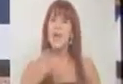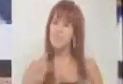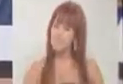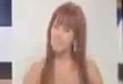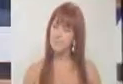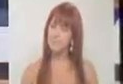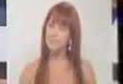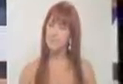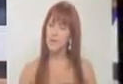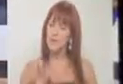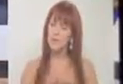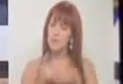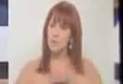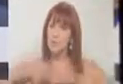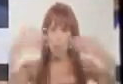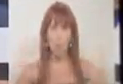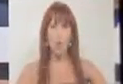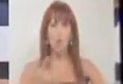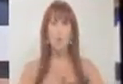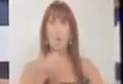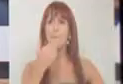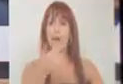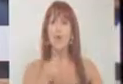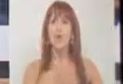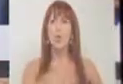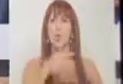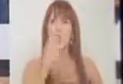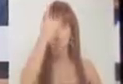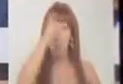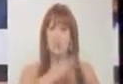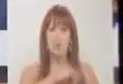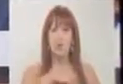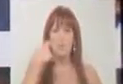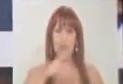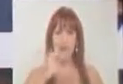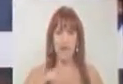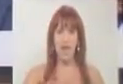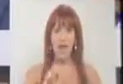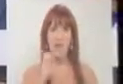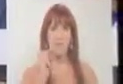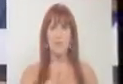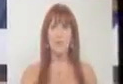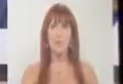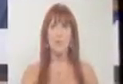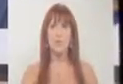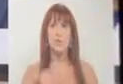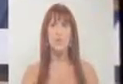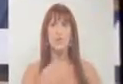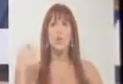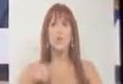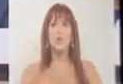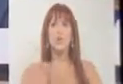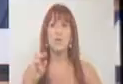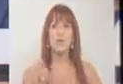deixar de começar esta audição de hoje por pedir um comentário do Sr. Presidente da ANAF em relação ao posicionamento do